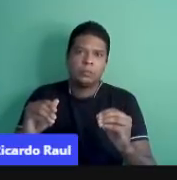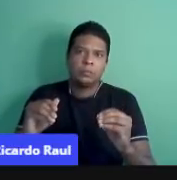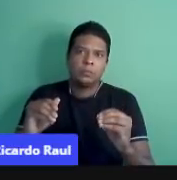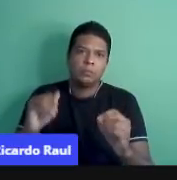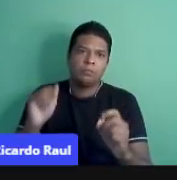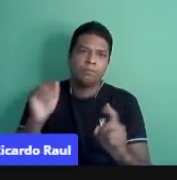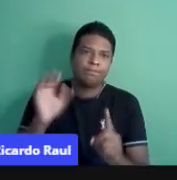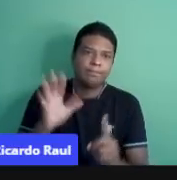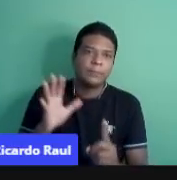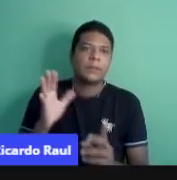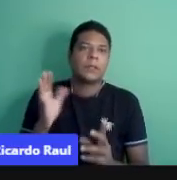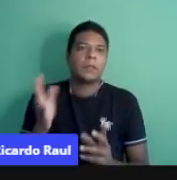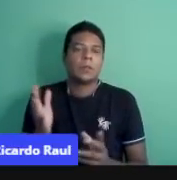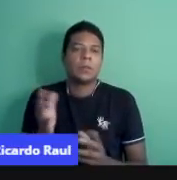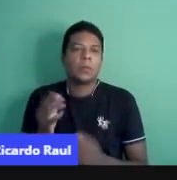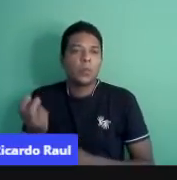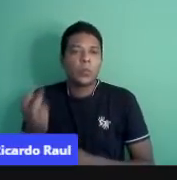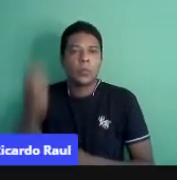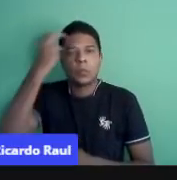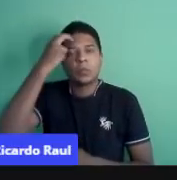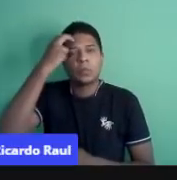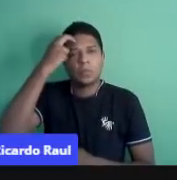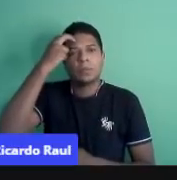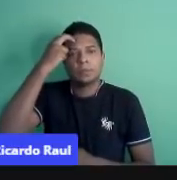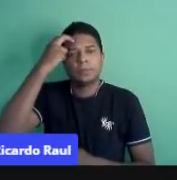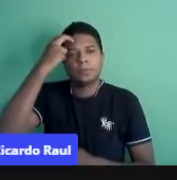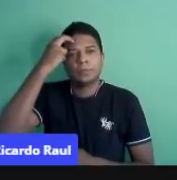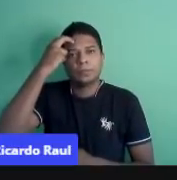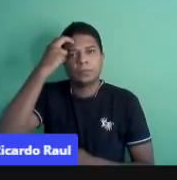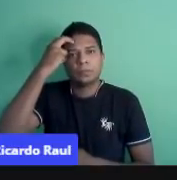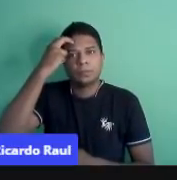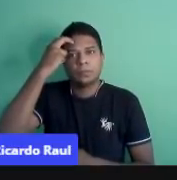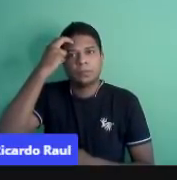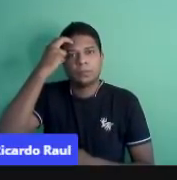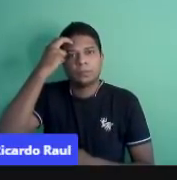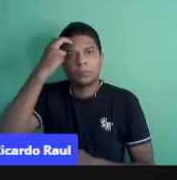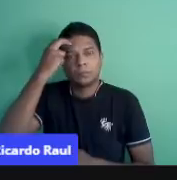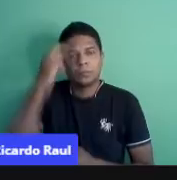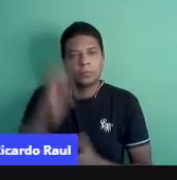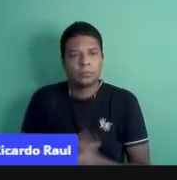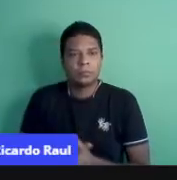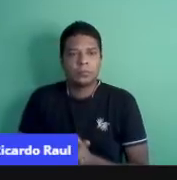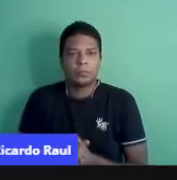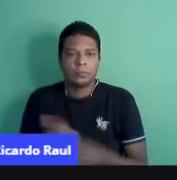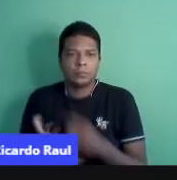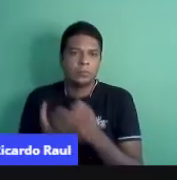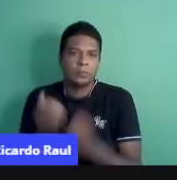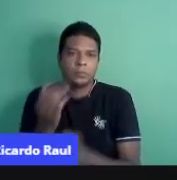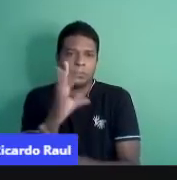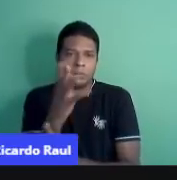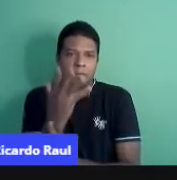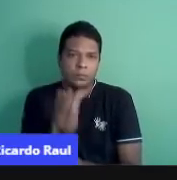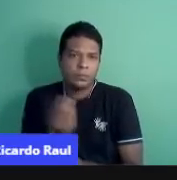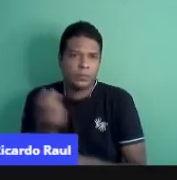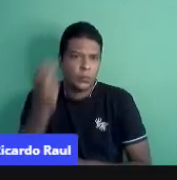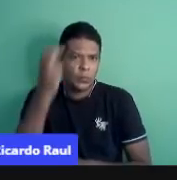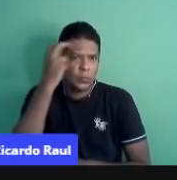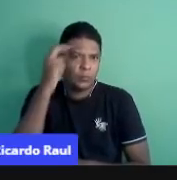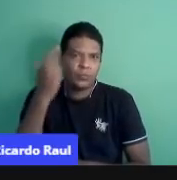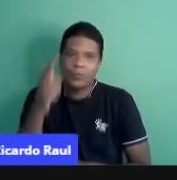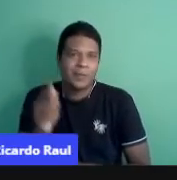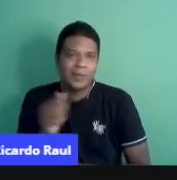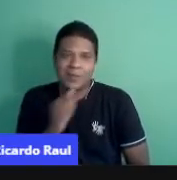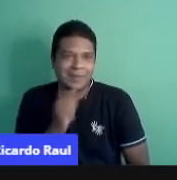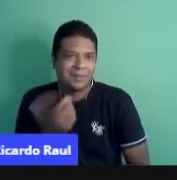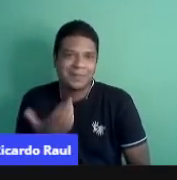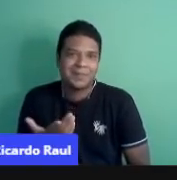pela cultura, certo? E, basicamente, pela arte. E cultura sem arte não existe, arte